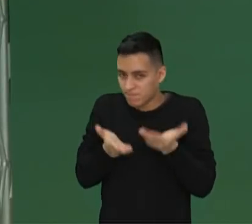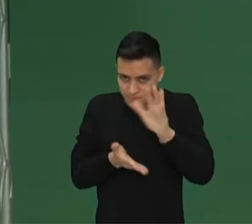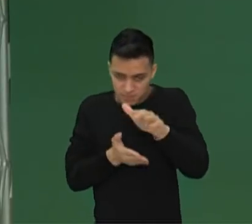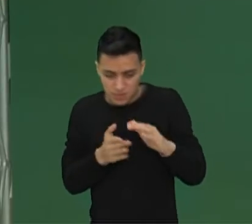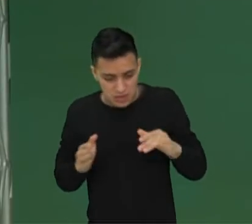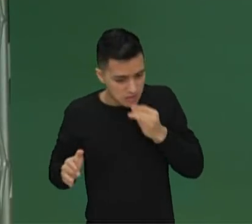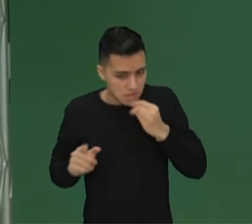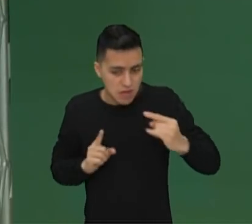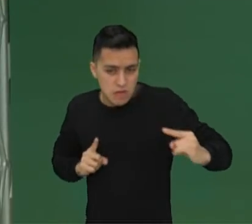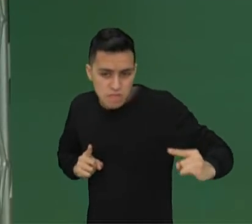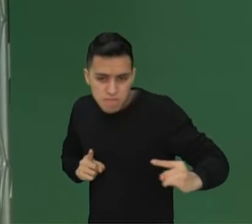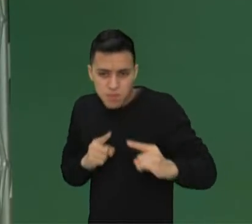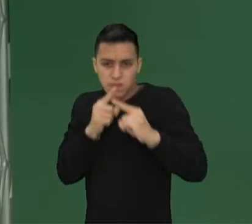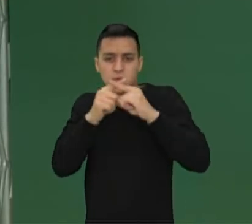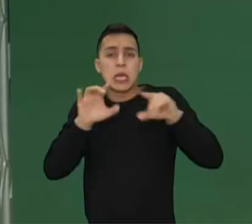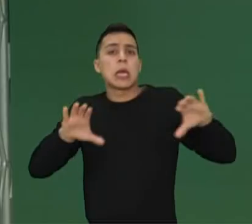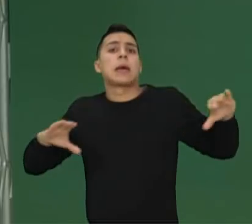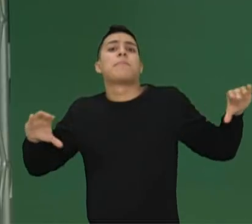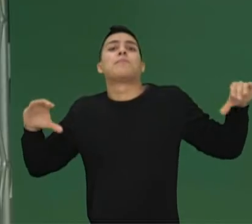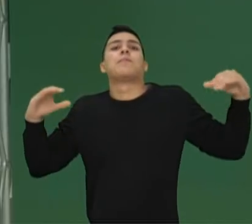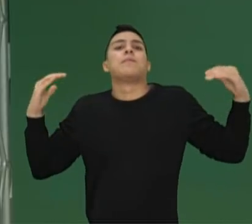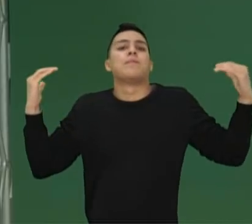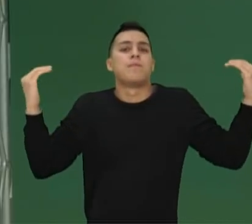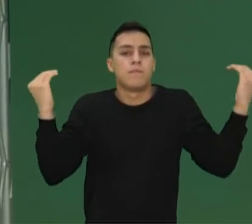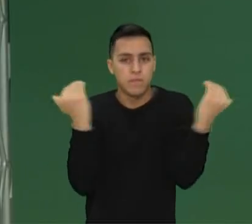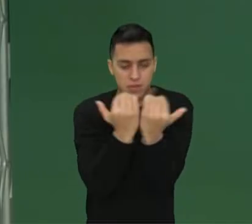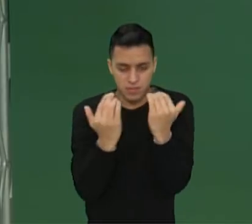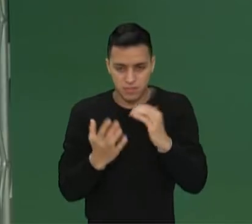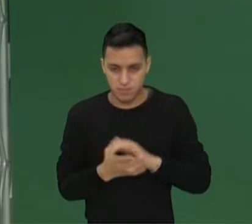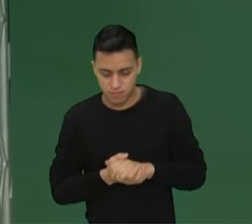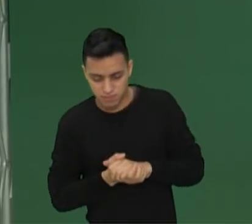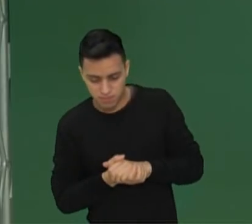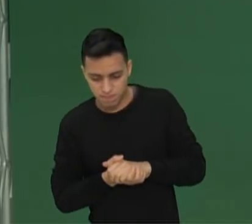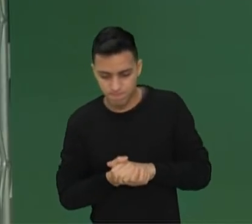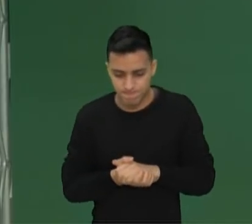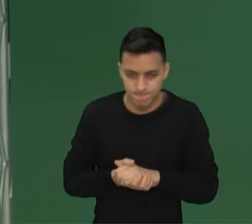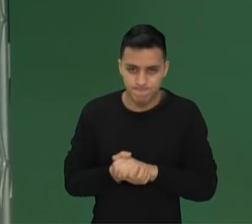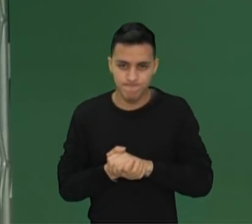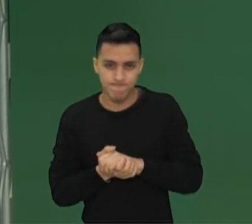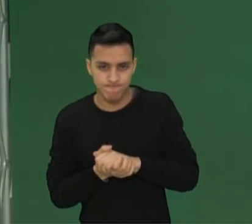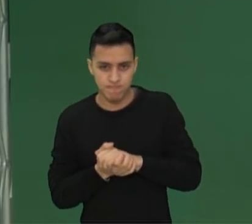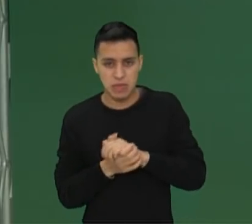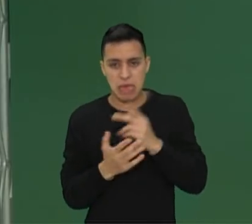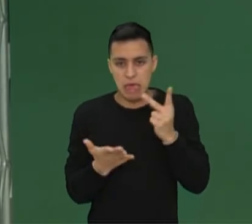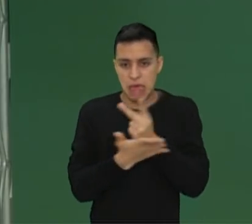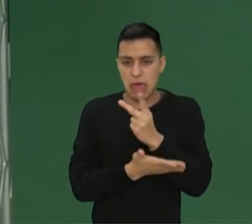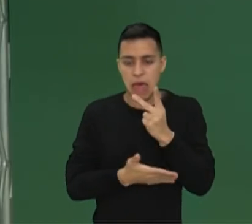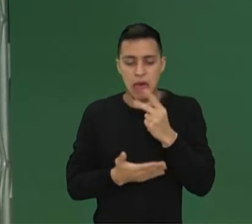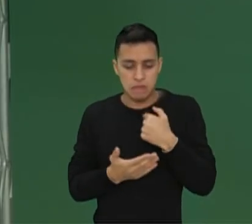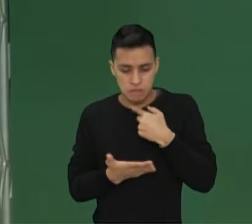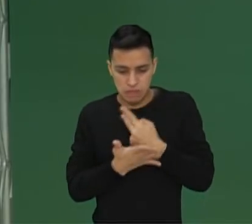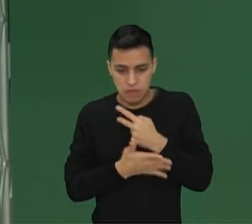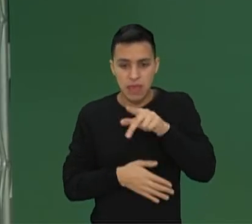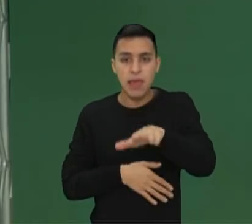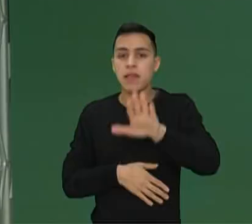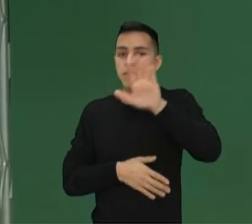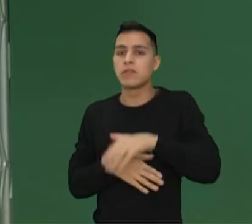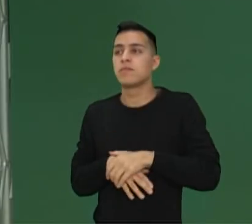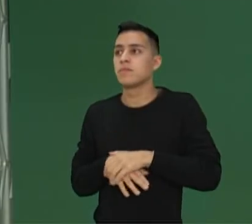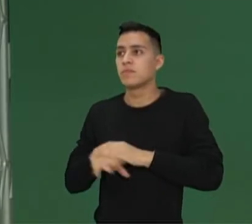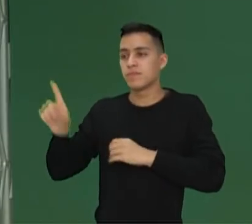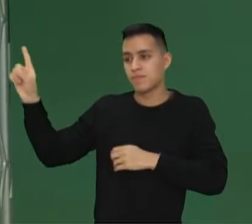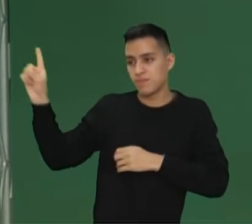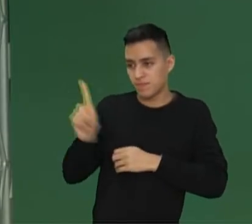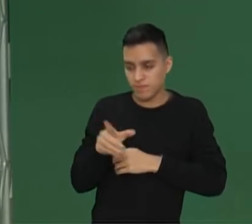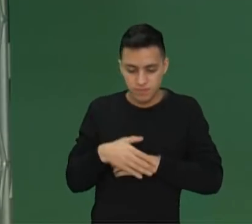num torneio ou num campeonato, eu fiz uma jogada irregular, ele levanta a mão. Ele levanta a mão, o